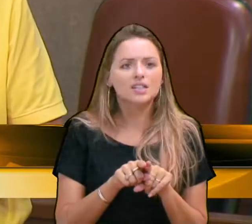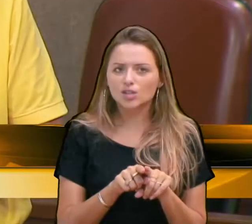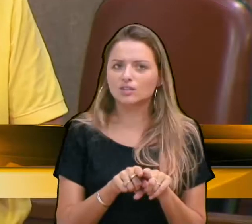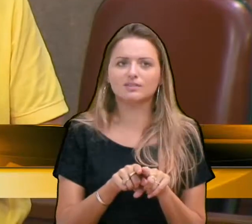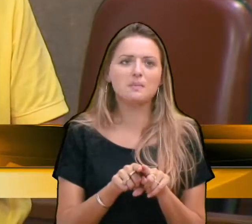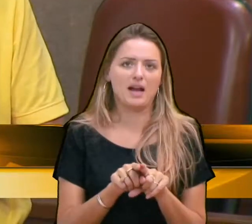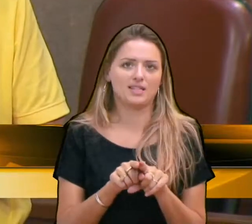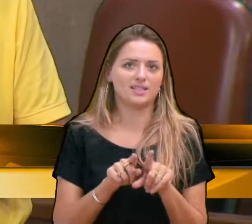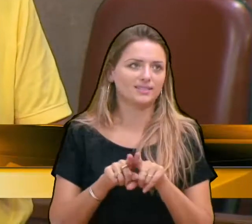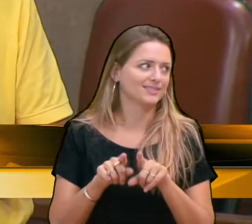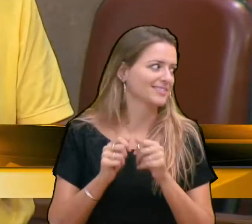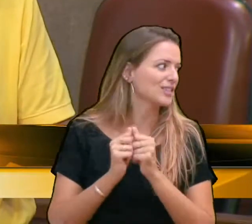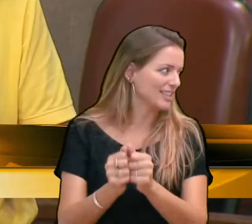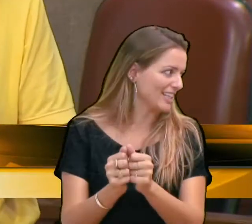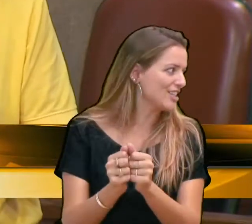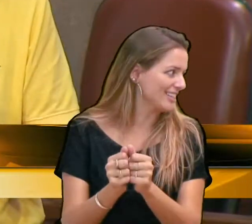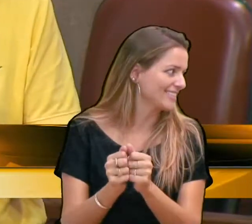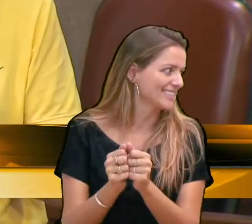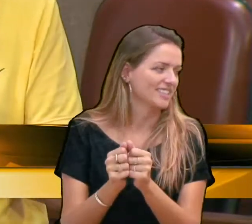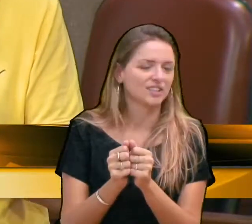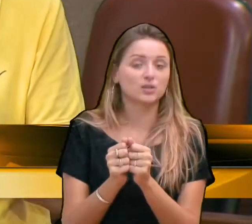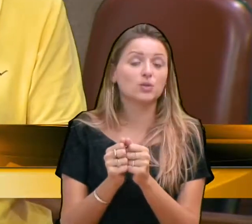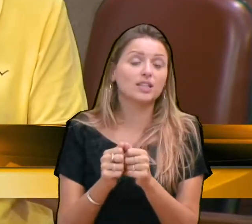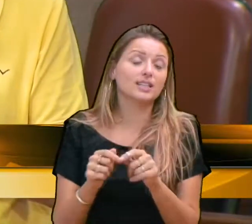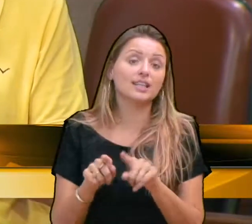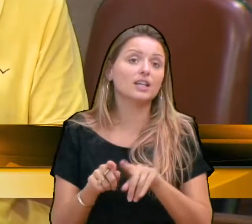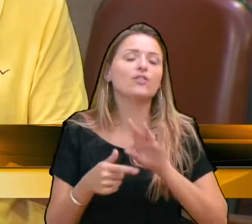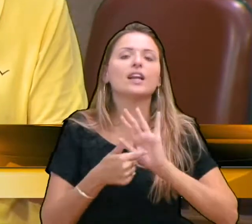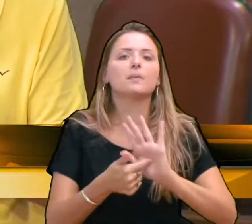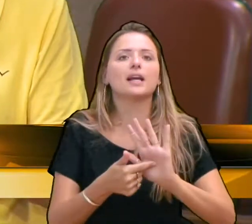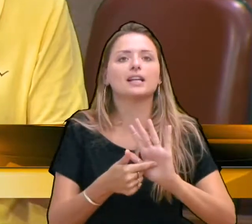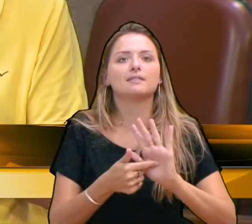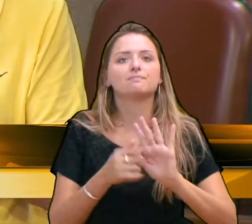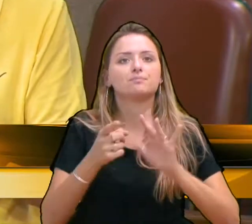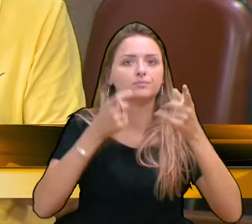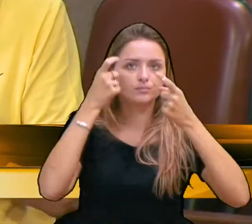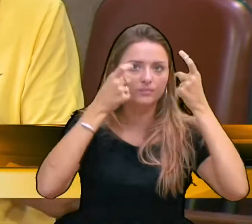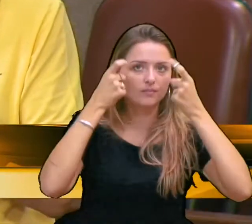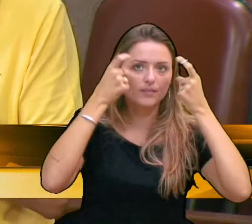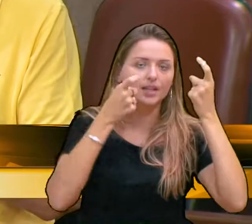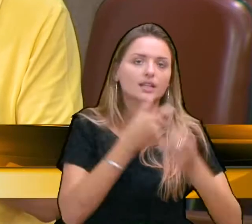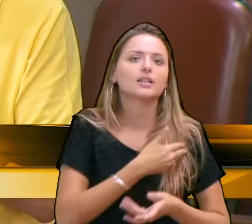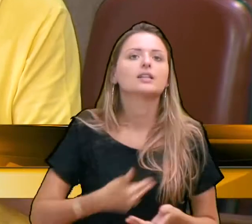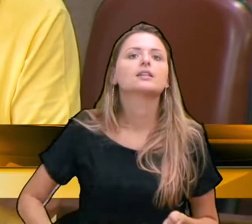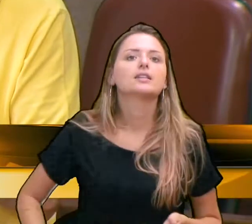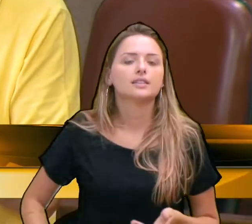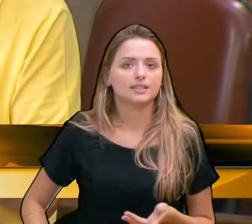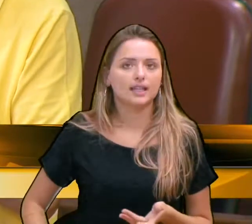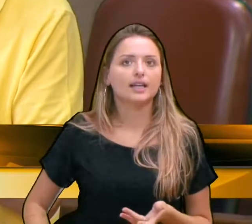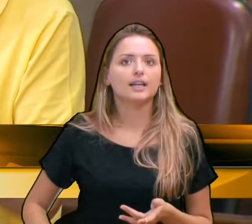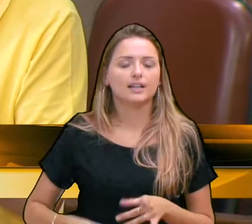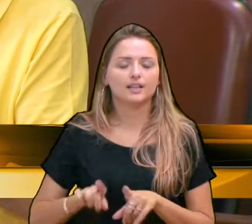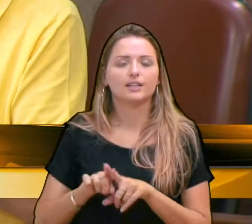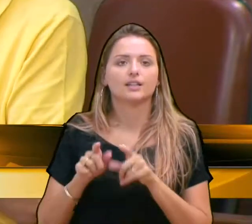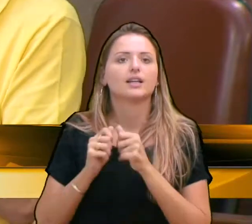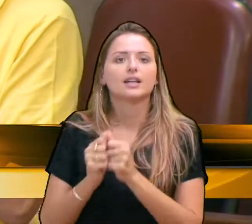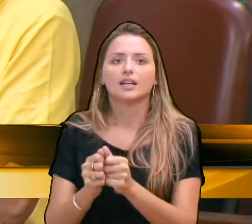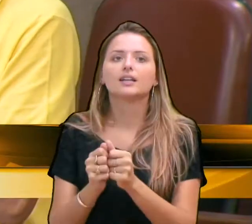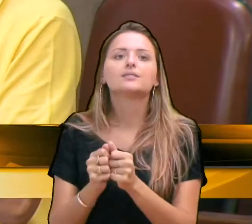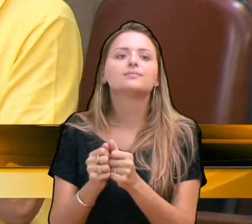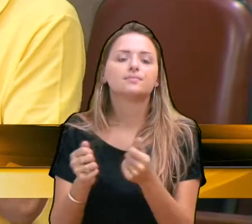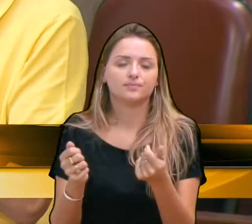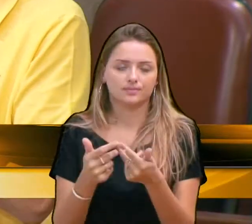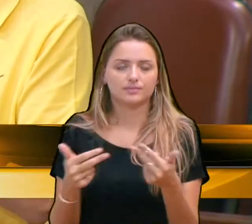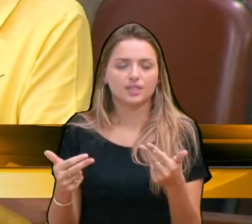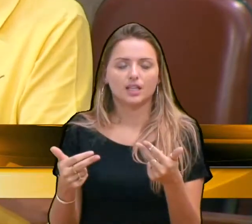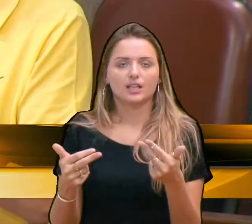das estradas do interior, fica a nossa preocupação que o governo atual, os subprefeitos, especialmente atentem